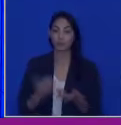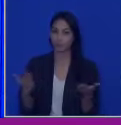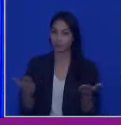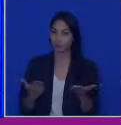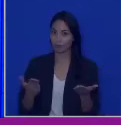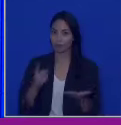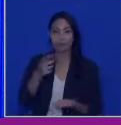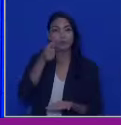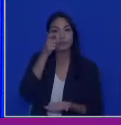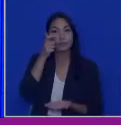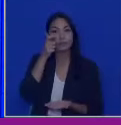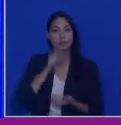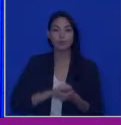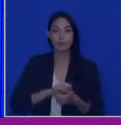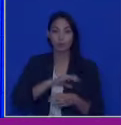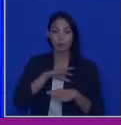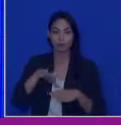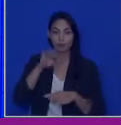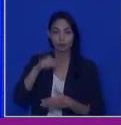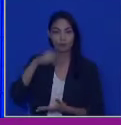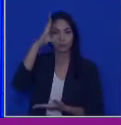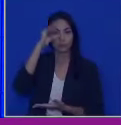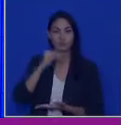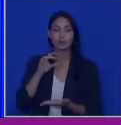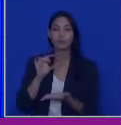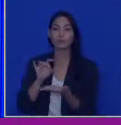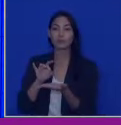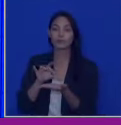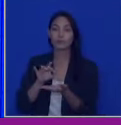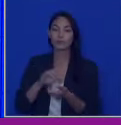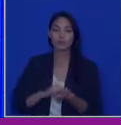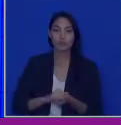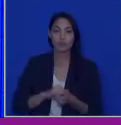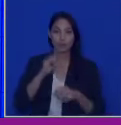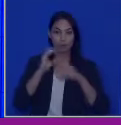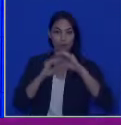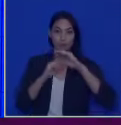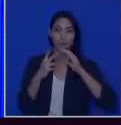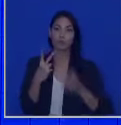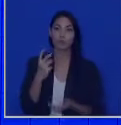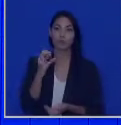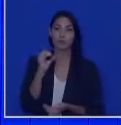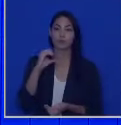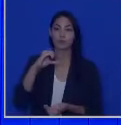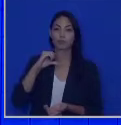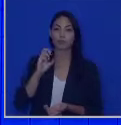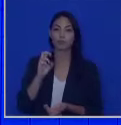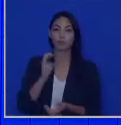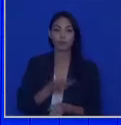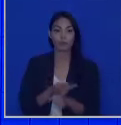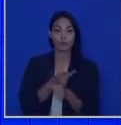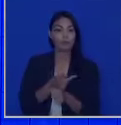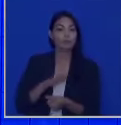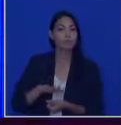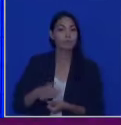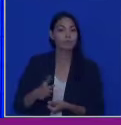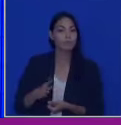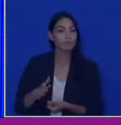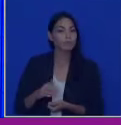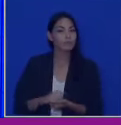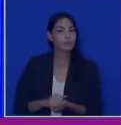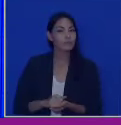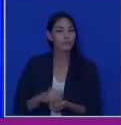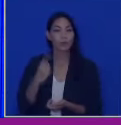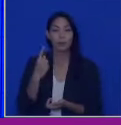A partir de agora você acompanha o sorteio dessa noite da Loto Fácil, concurso 2095, que tem prêmio estimado nesta